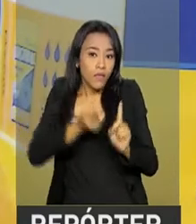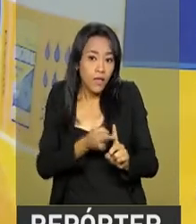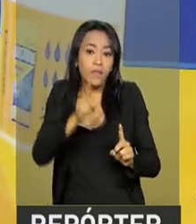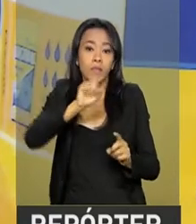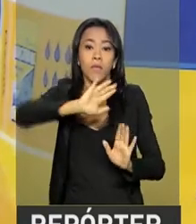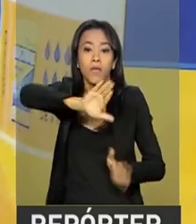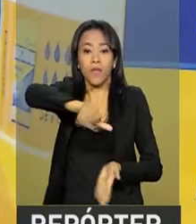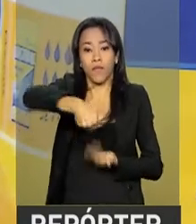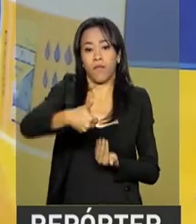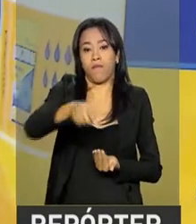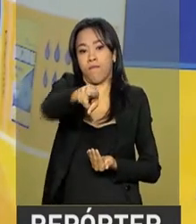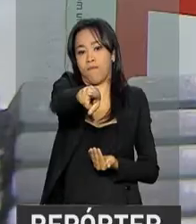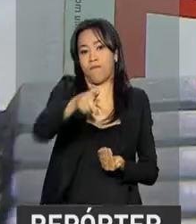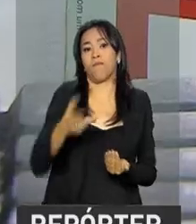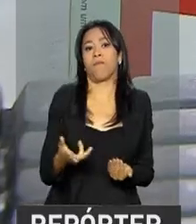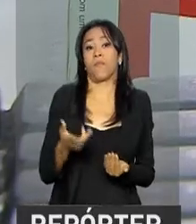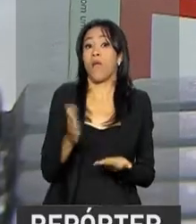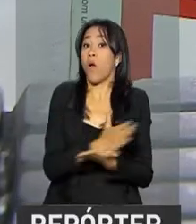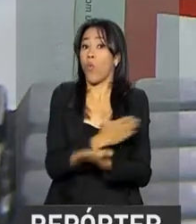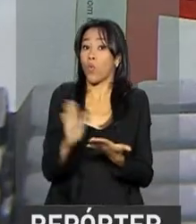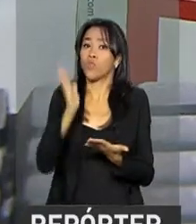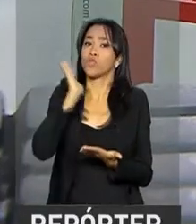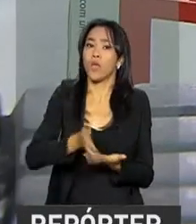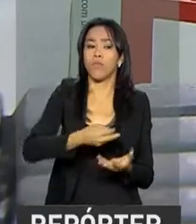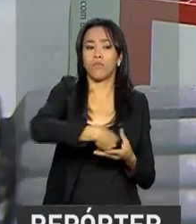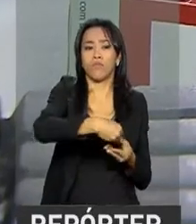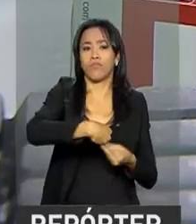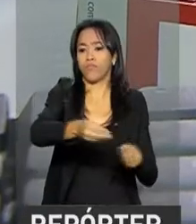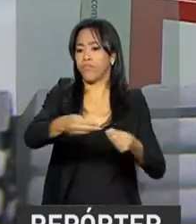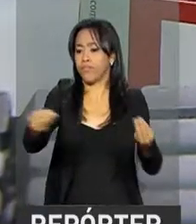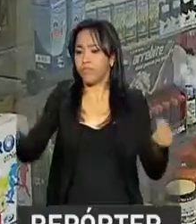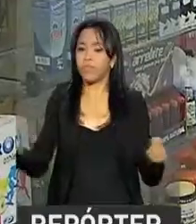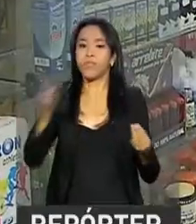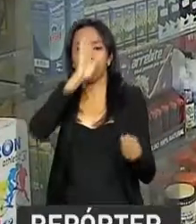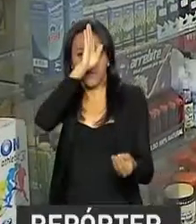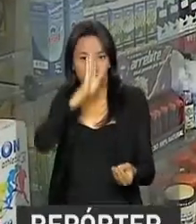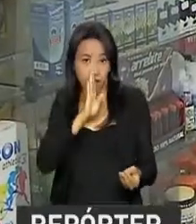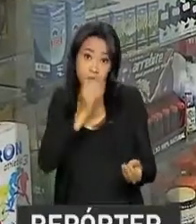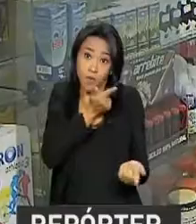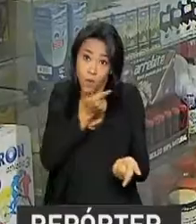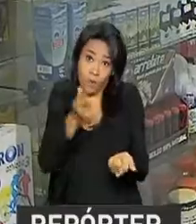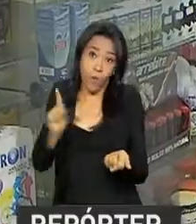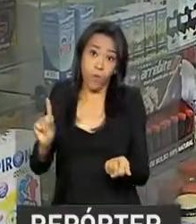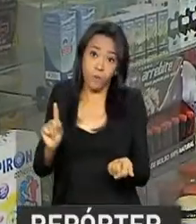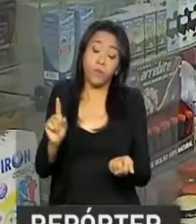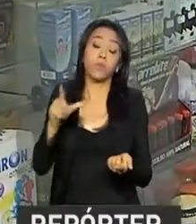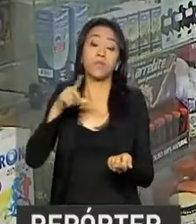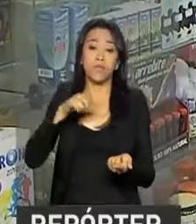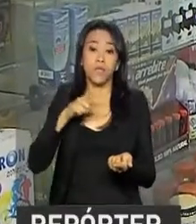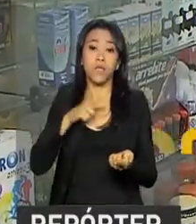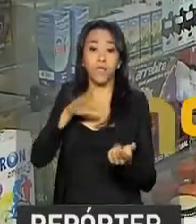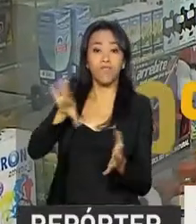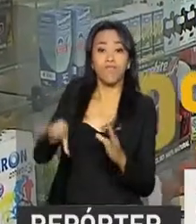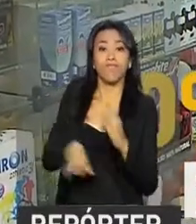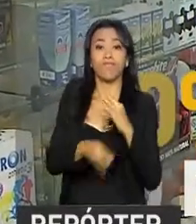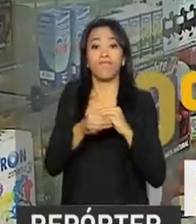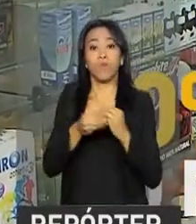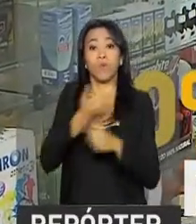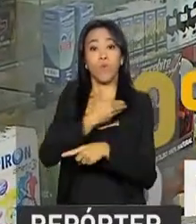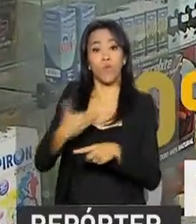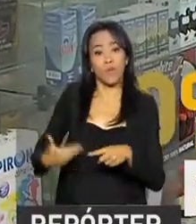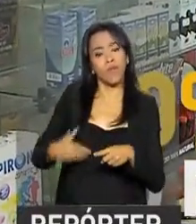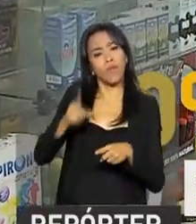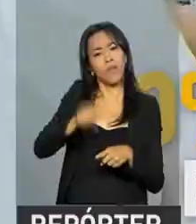geriátricas alguns distribuídos de forma gratuita outros com subsídios do governo que chegam a